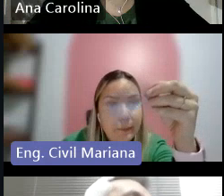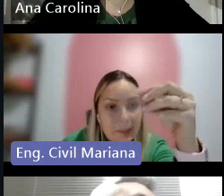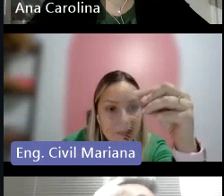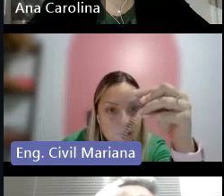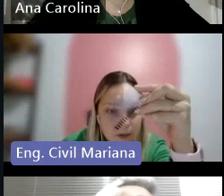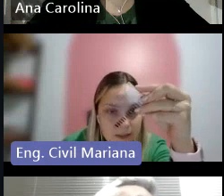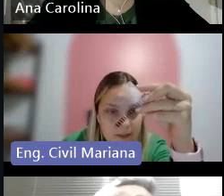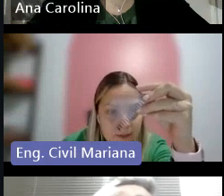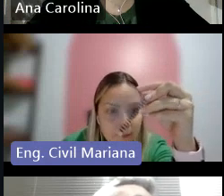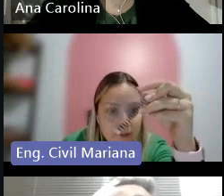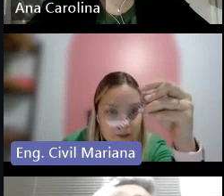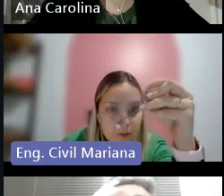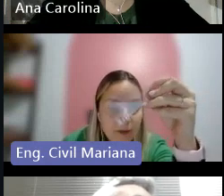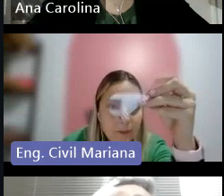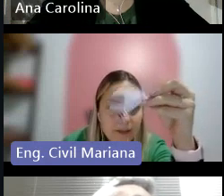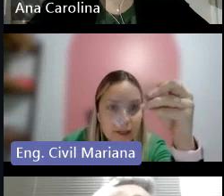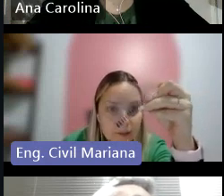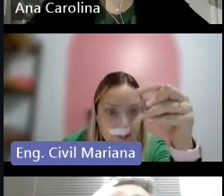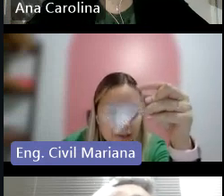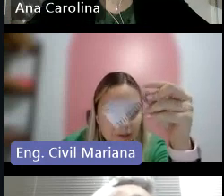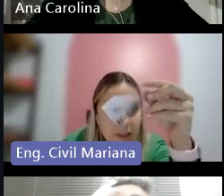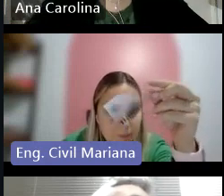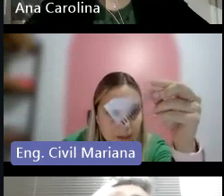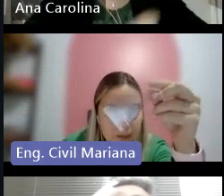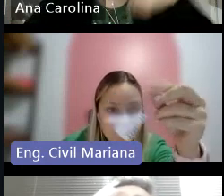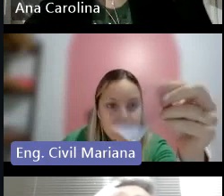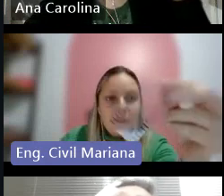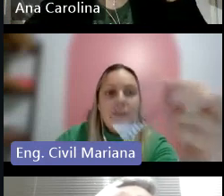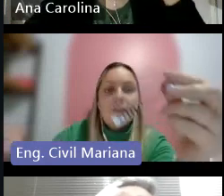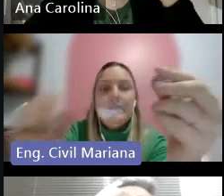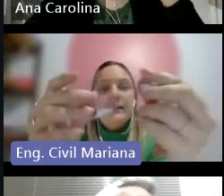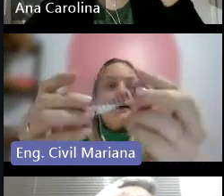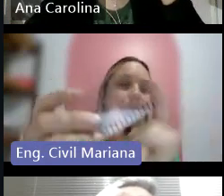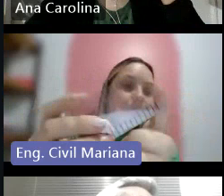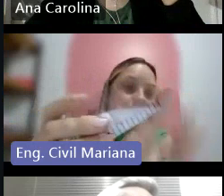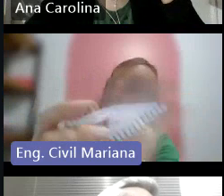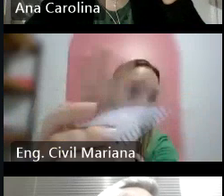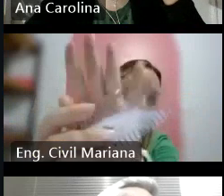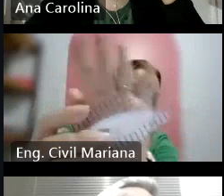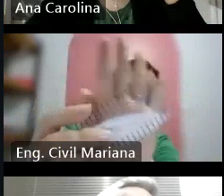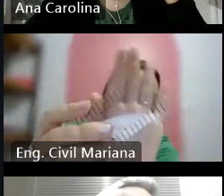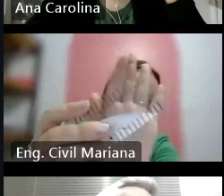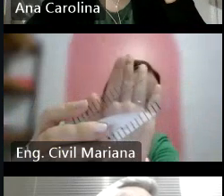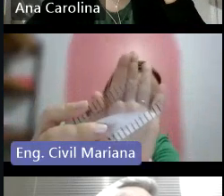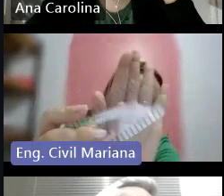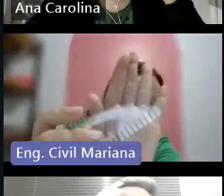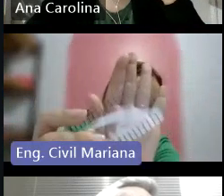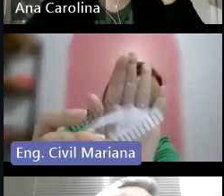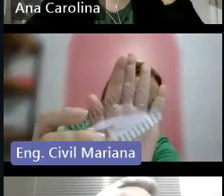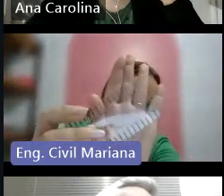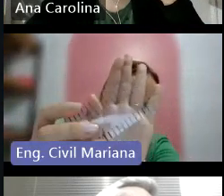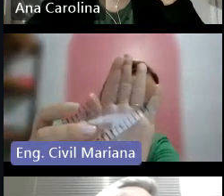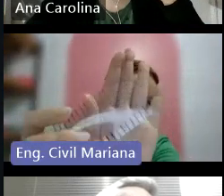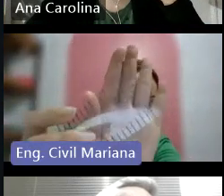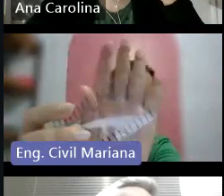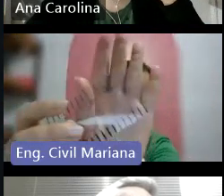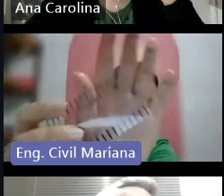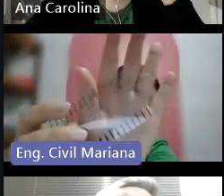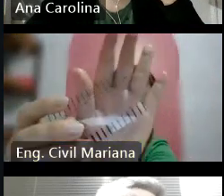vocês podem imprimir depois. Vocês podem mandar numa gráfica e imprimir. Então, como diz as blogueiras,